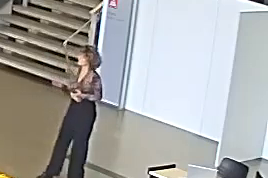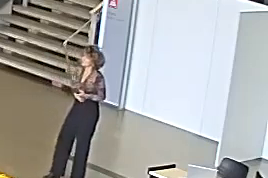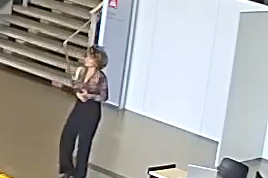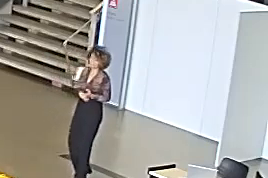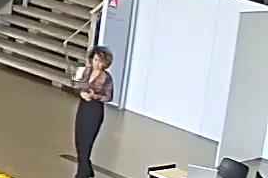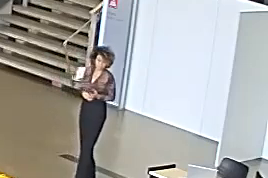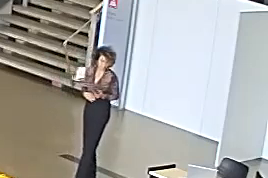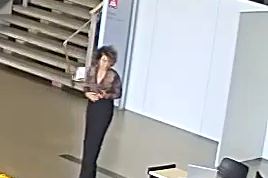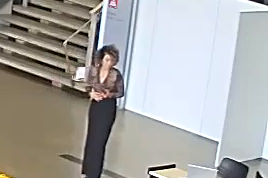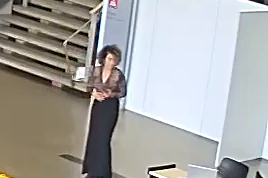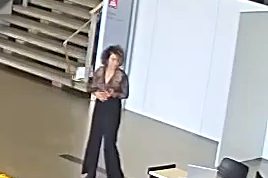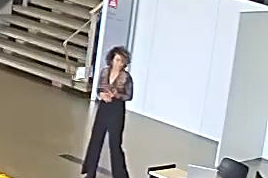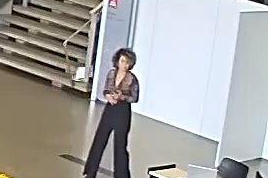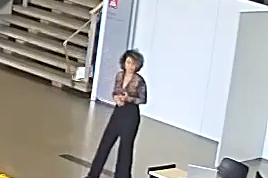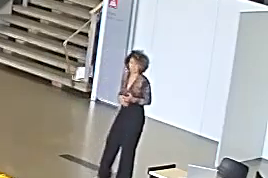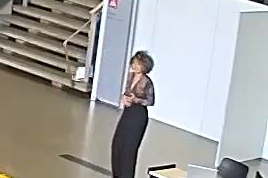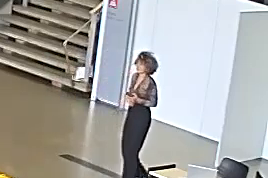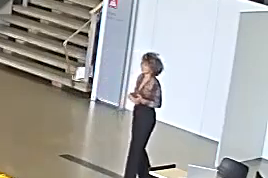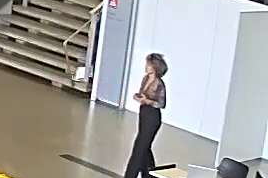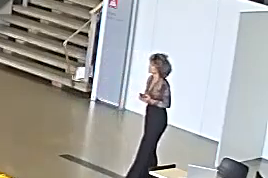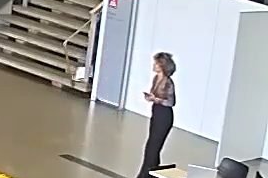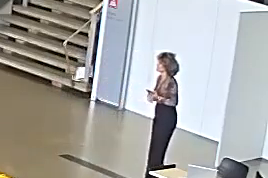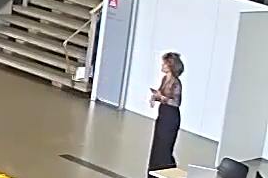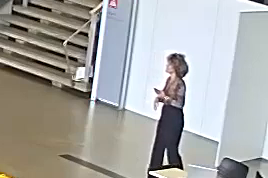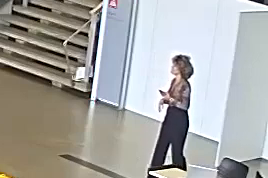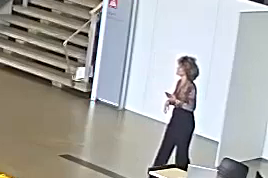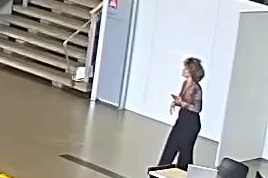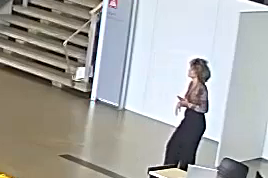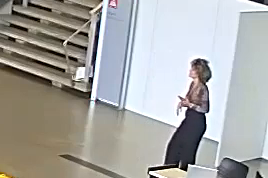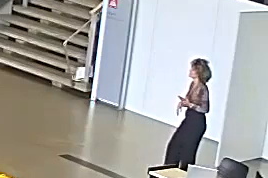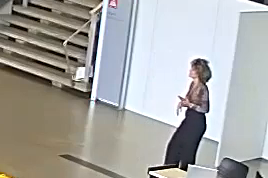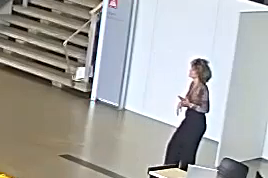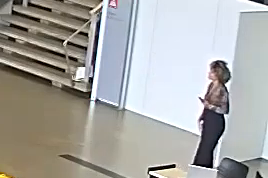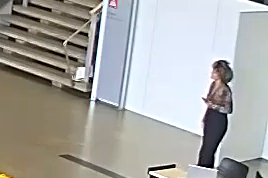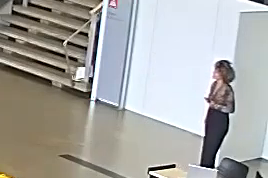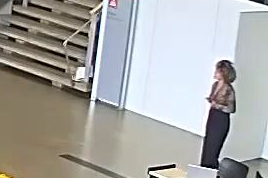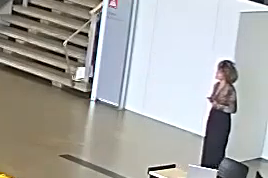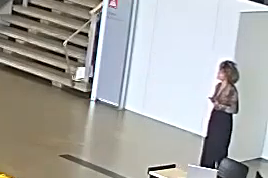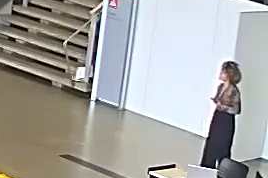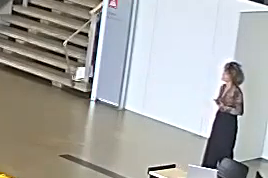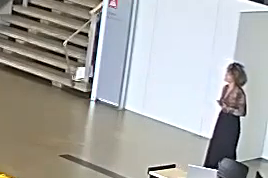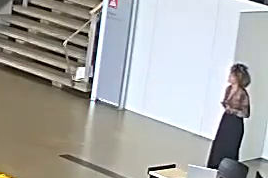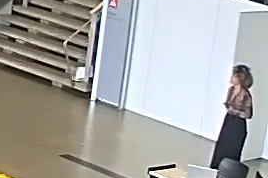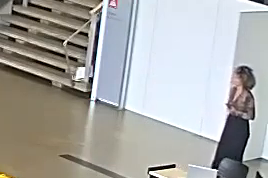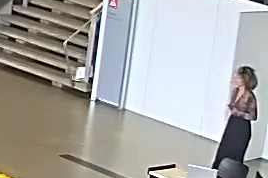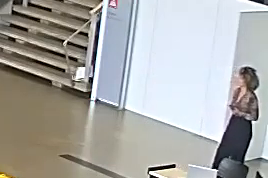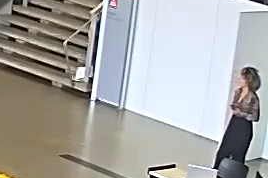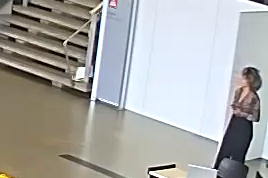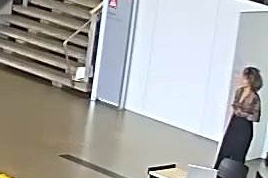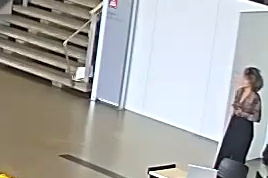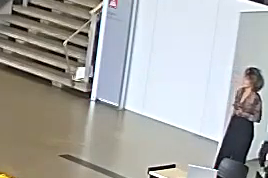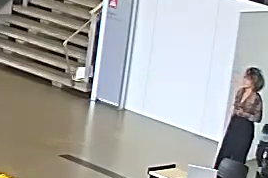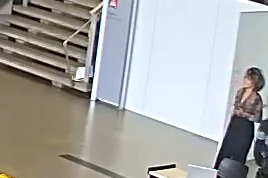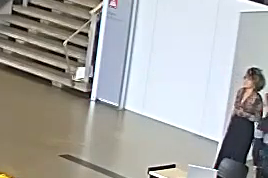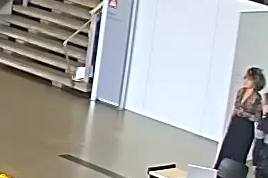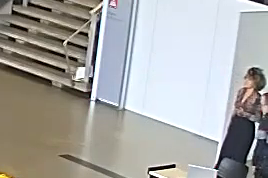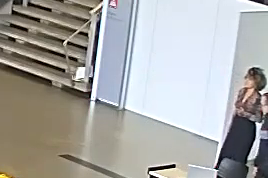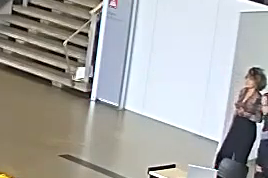Cumprimentando, né, aqui o presidente dessa audiência, Vossa Excelência, o deputado